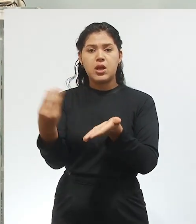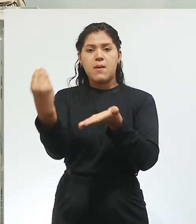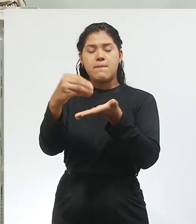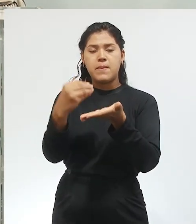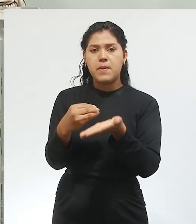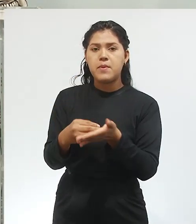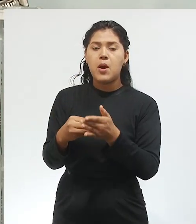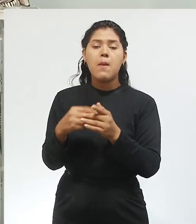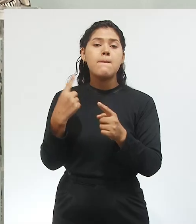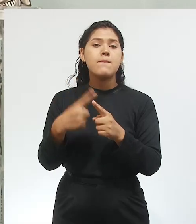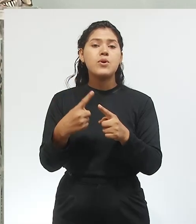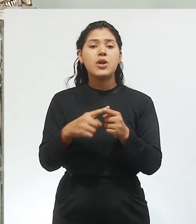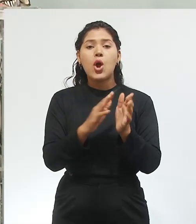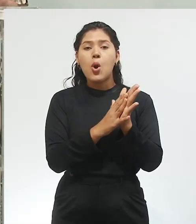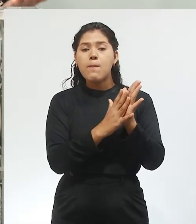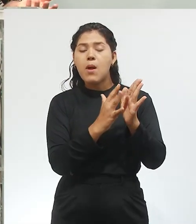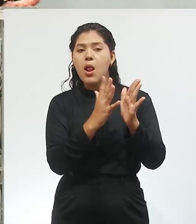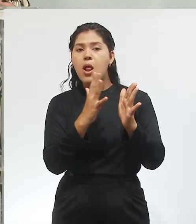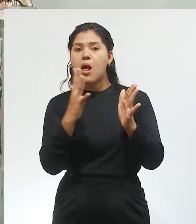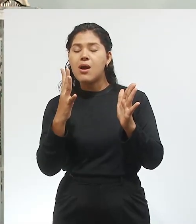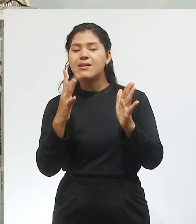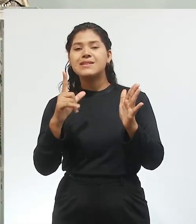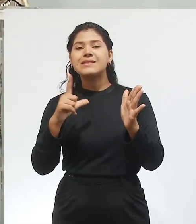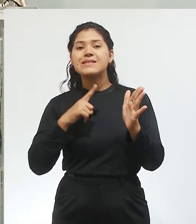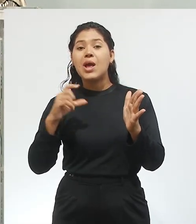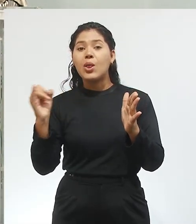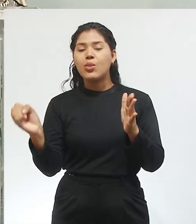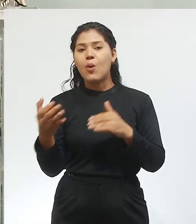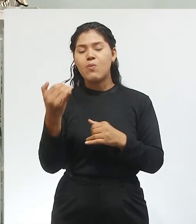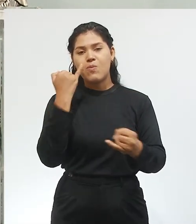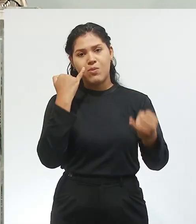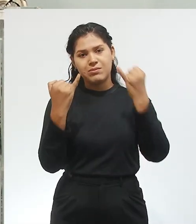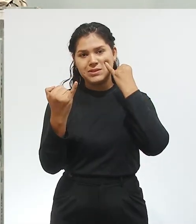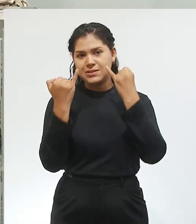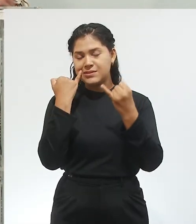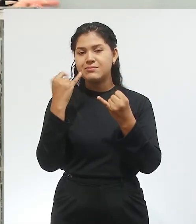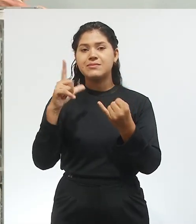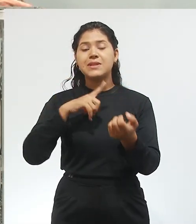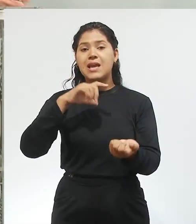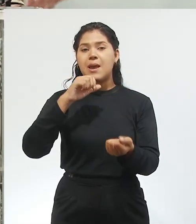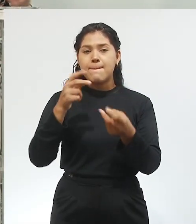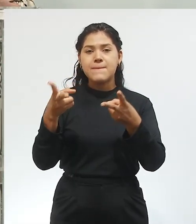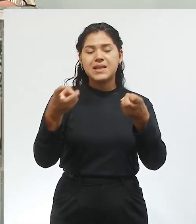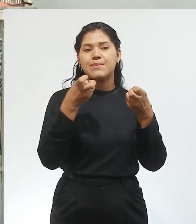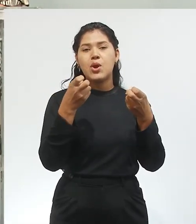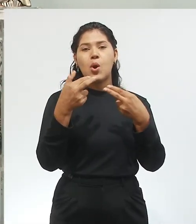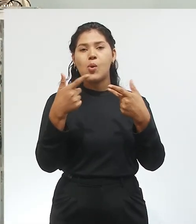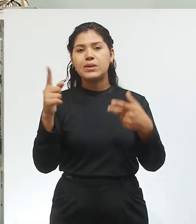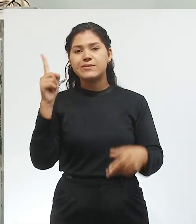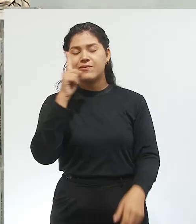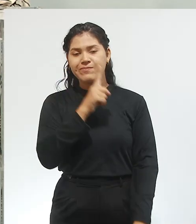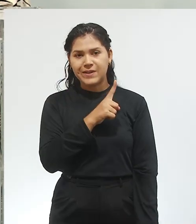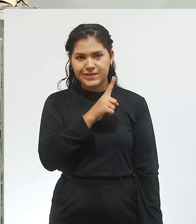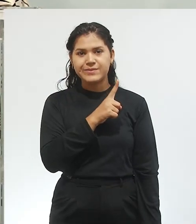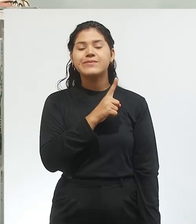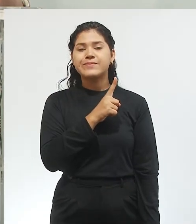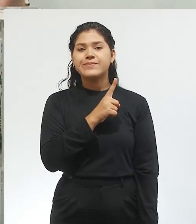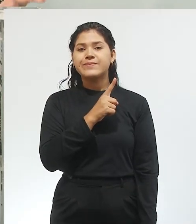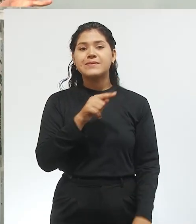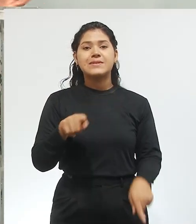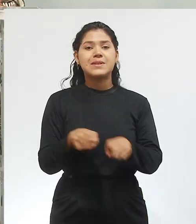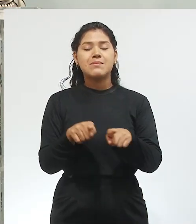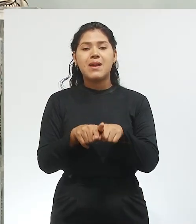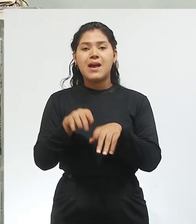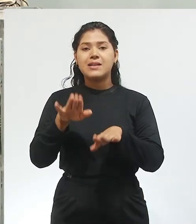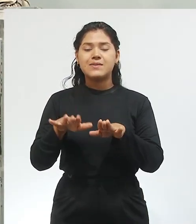o processo, porque vão surgir coisas, né? Coisas não vão dar certo, coisas que a gente pensou que iam acontecer de